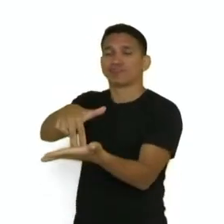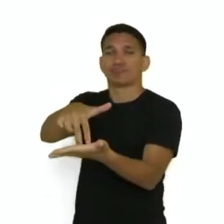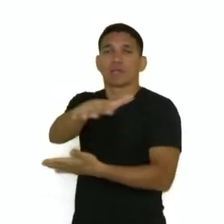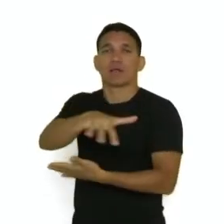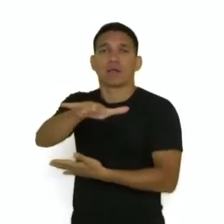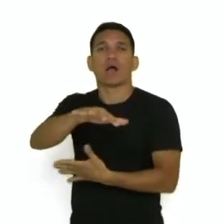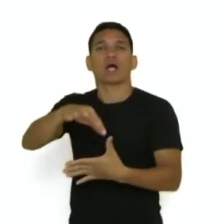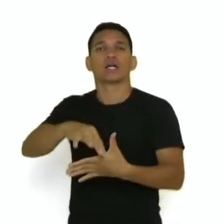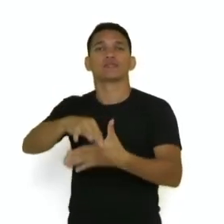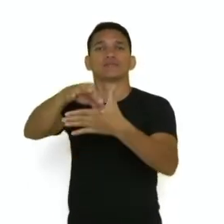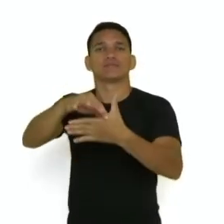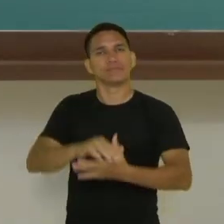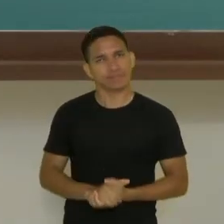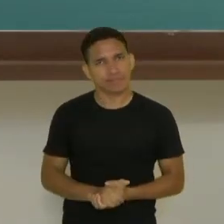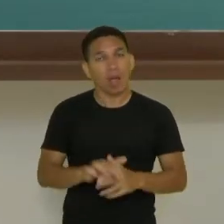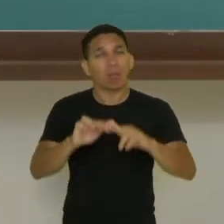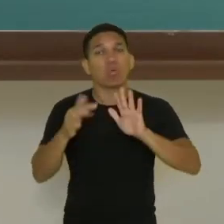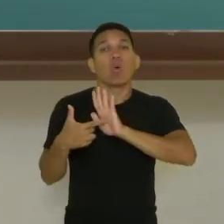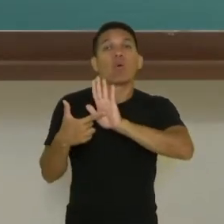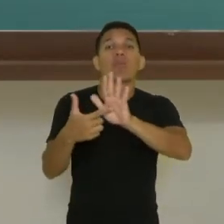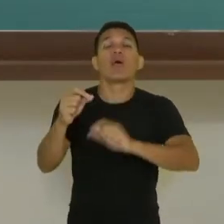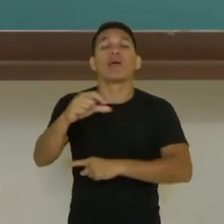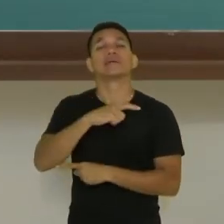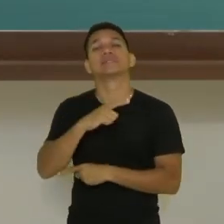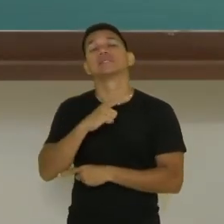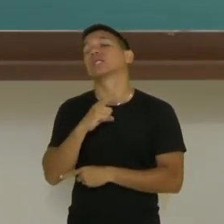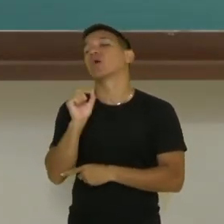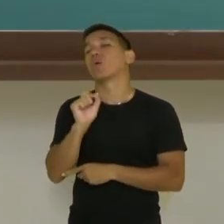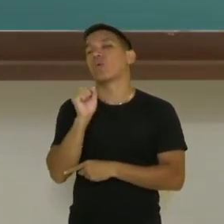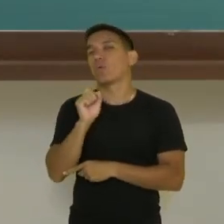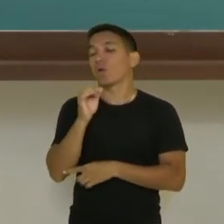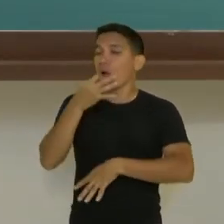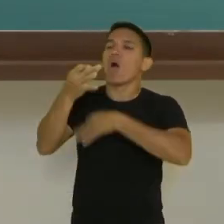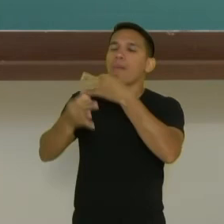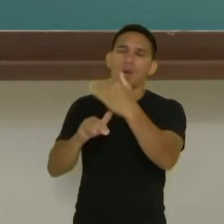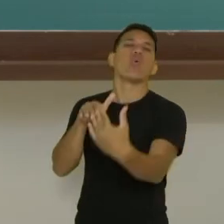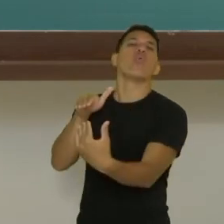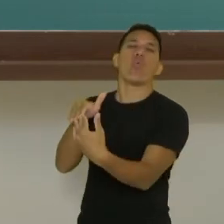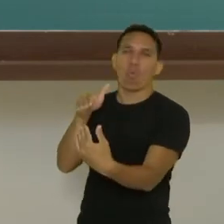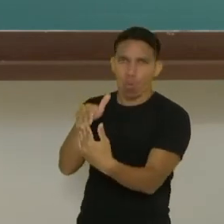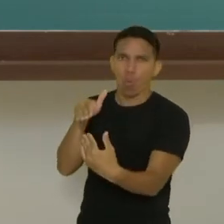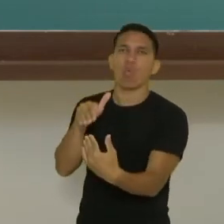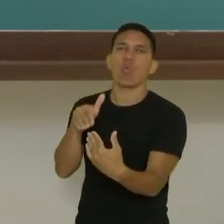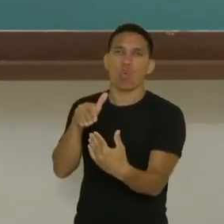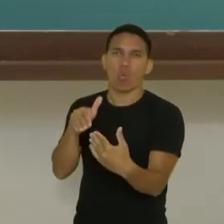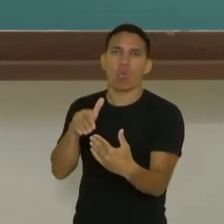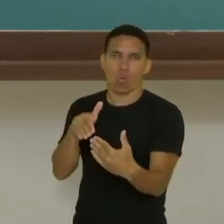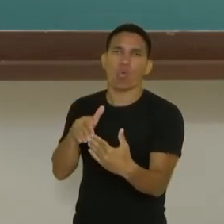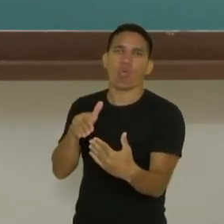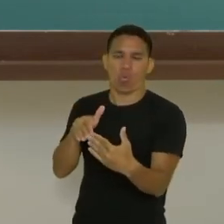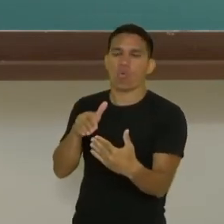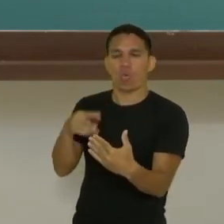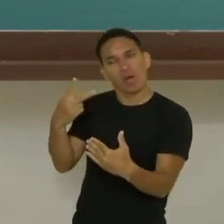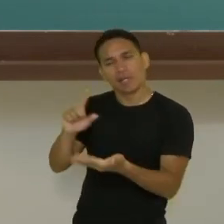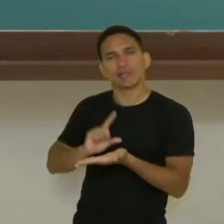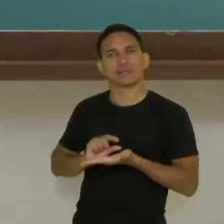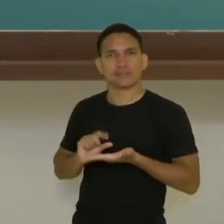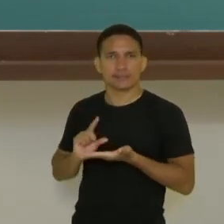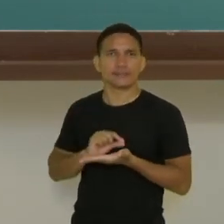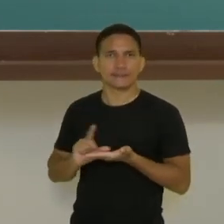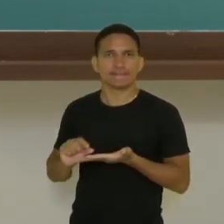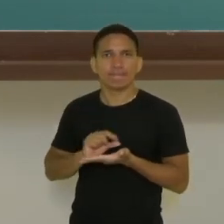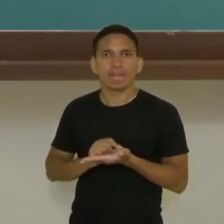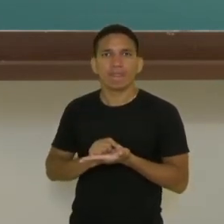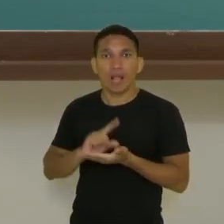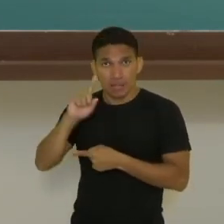liderança. Então, ela expõe a opinião dela, dizendo que ela concorda com o artigo, e